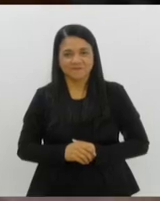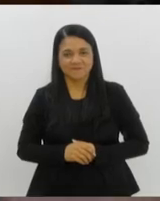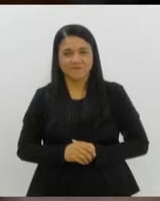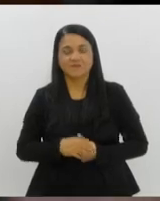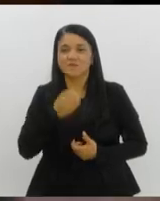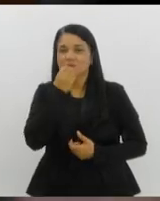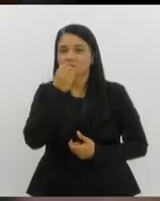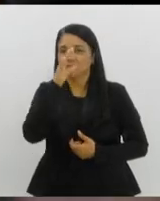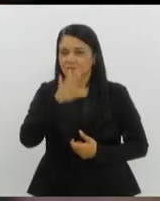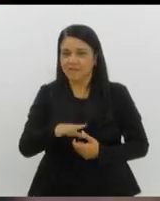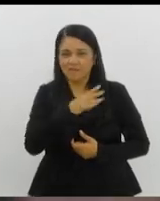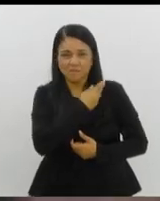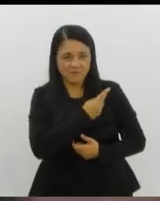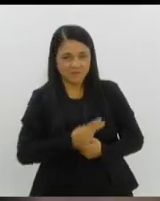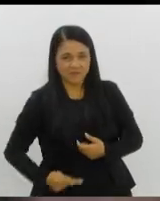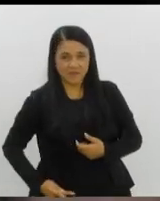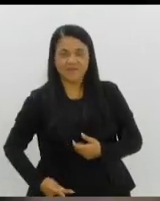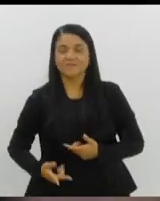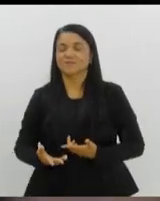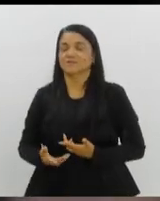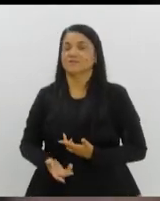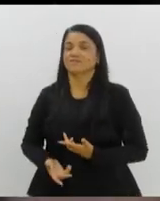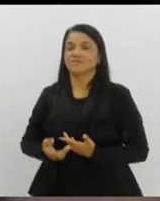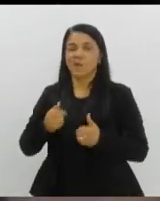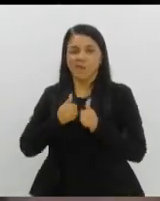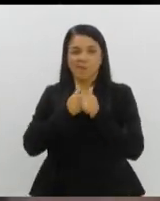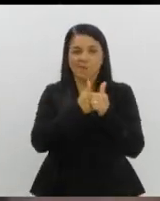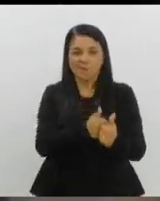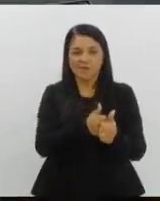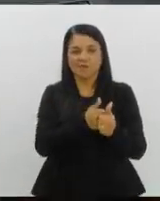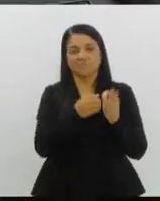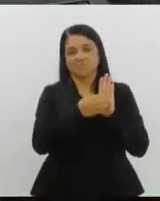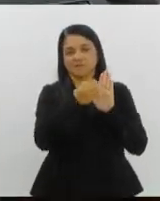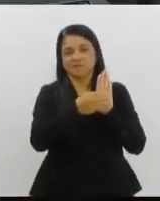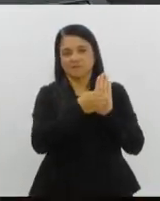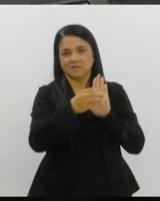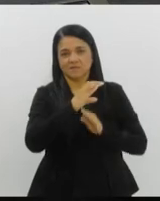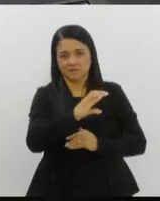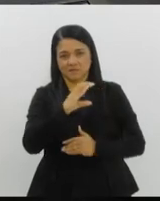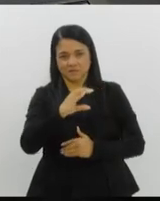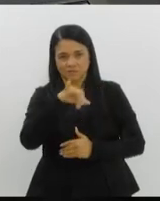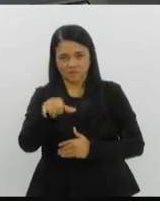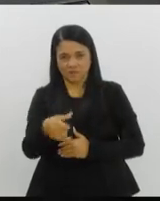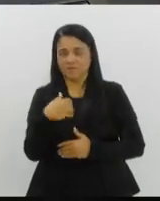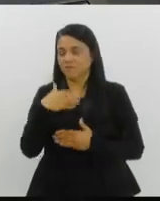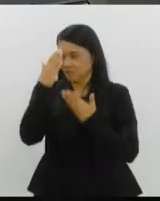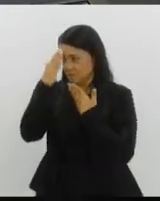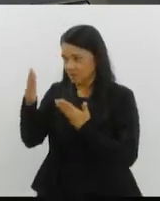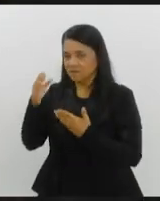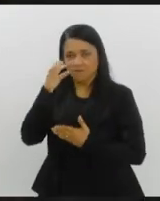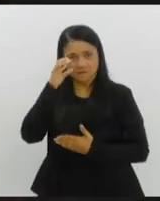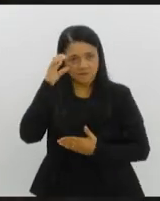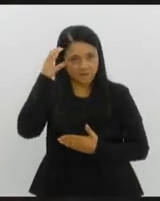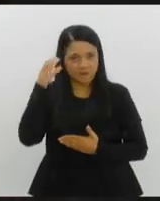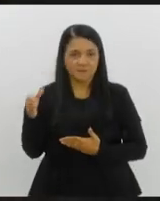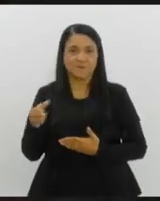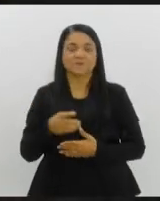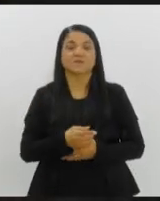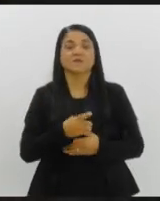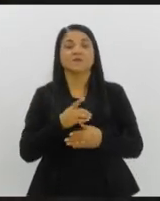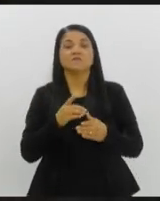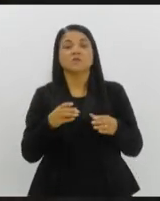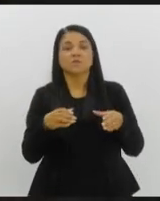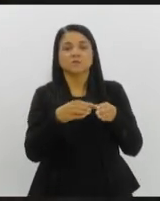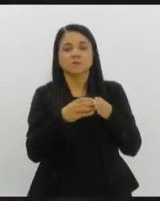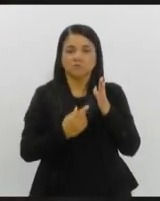Boa tarde, presidente. Boa tarde. Eu acompanho o parecer da CCJ. Muito favorável. Obrigado, deputada Célia. Pela Comissão de